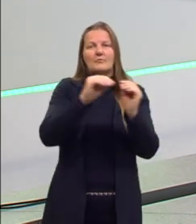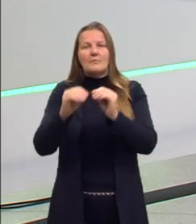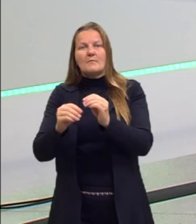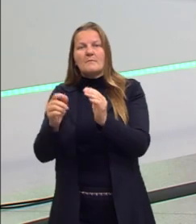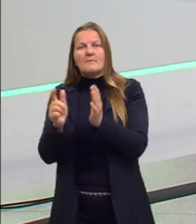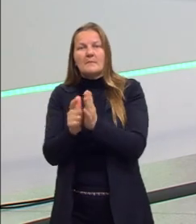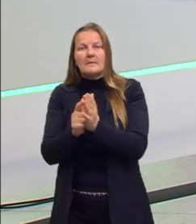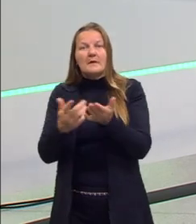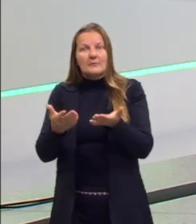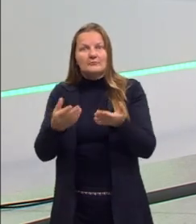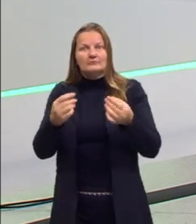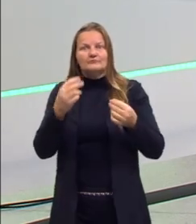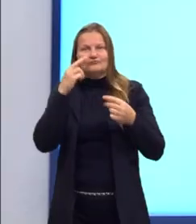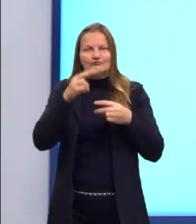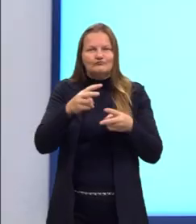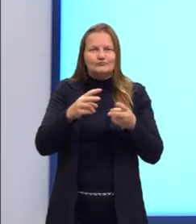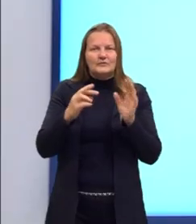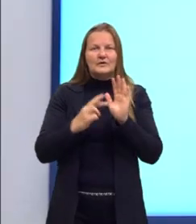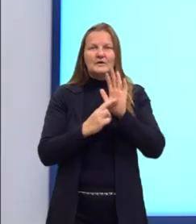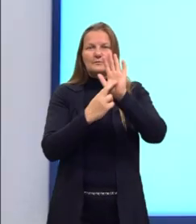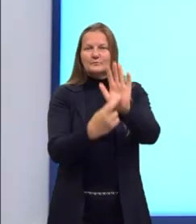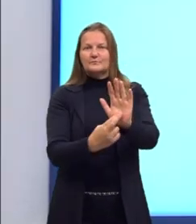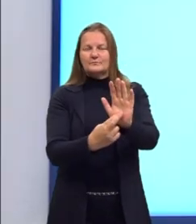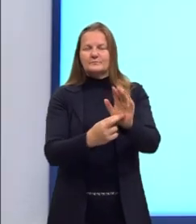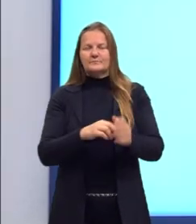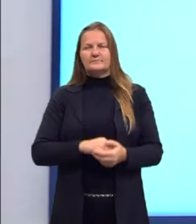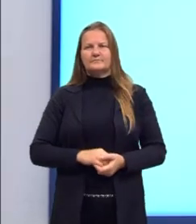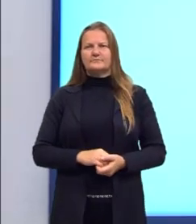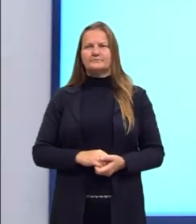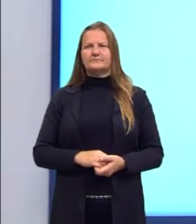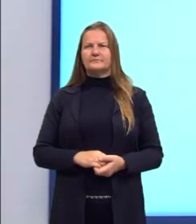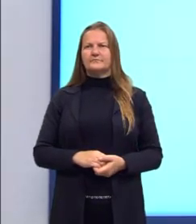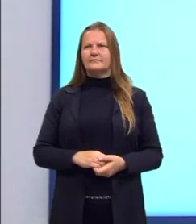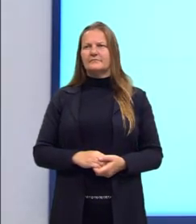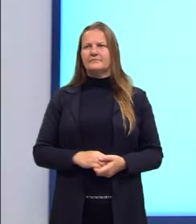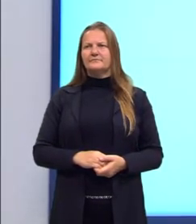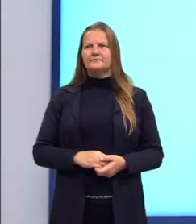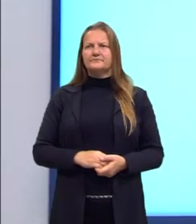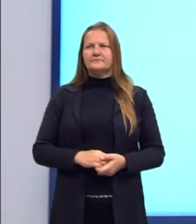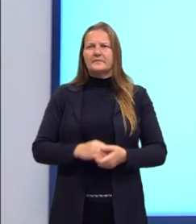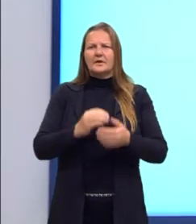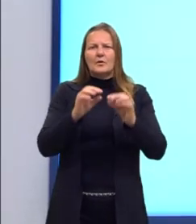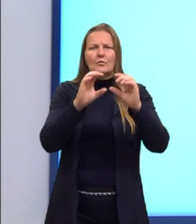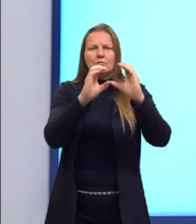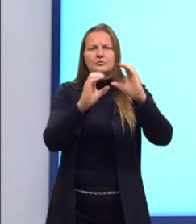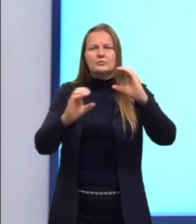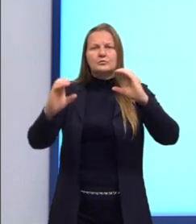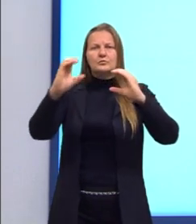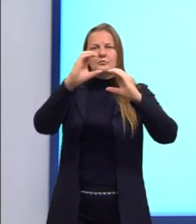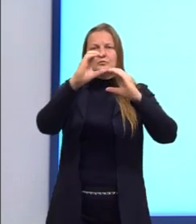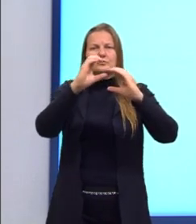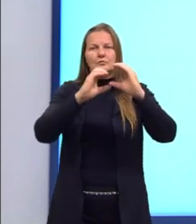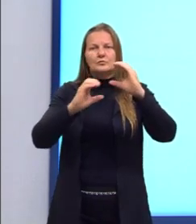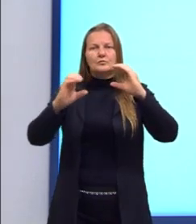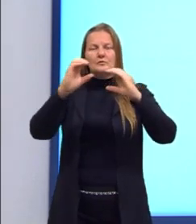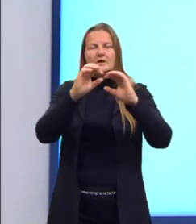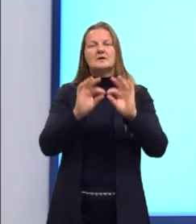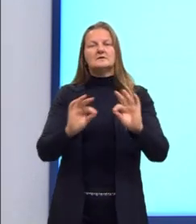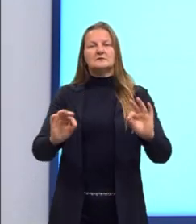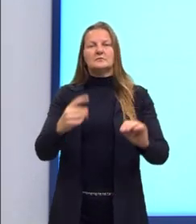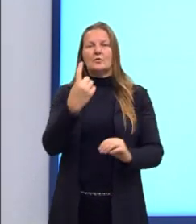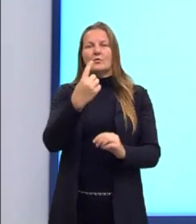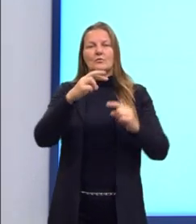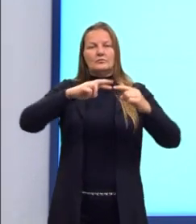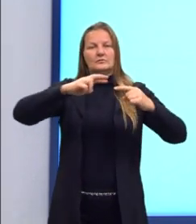o que a gente está querendo representar certo então o que a gente tem um circuito elétrico simples né com